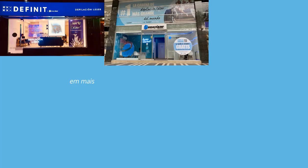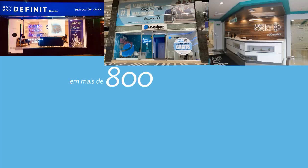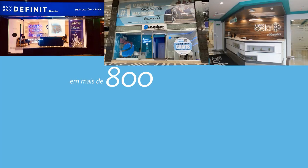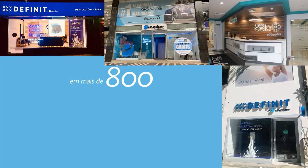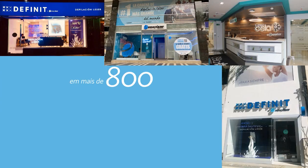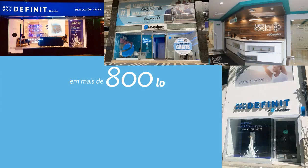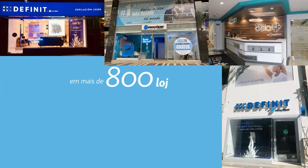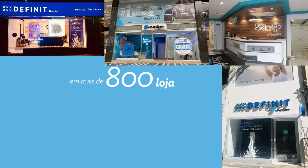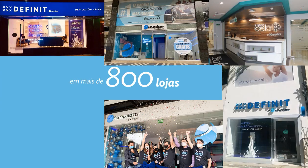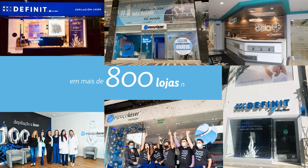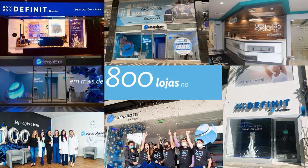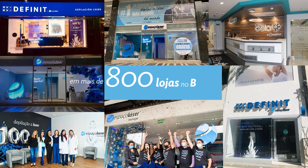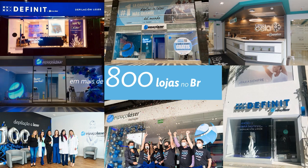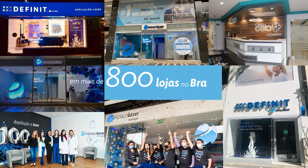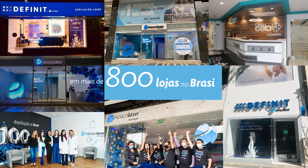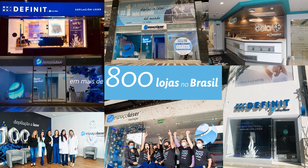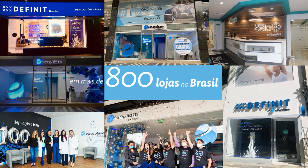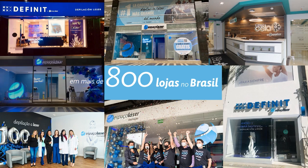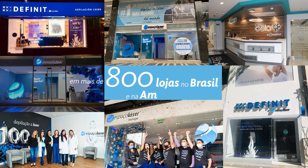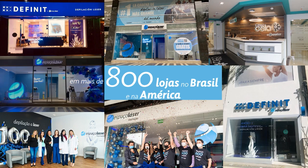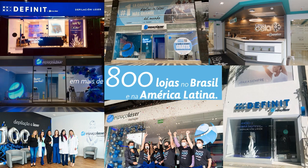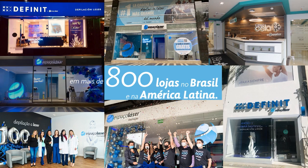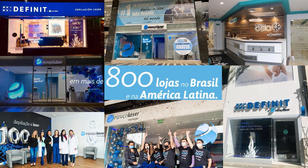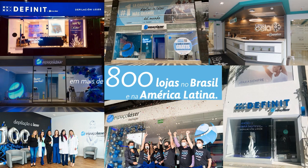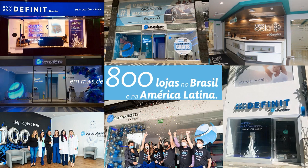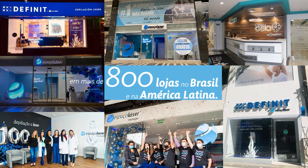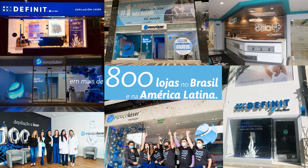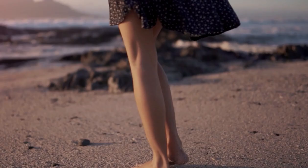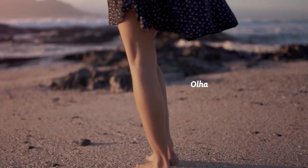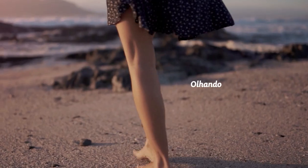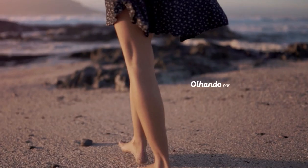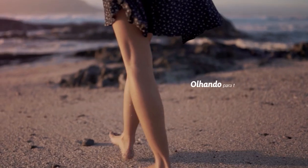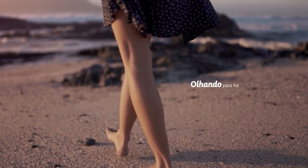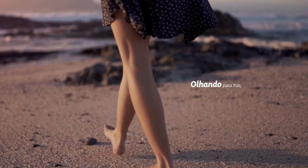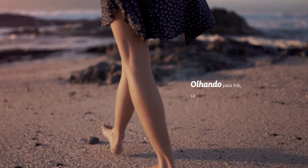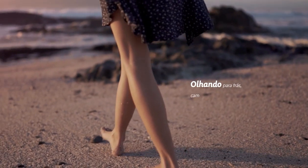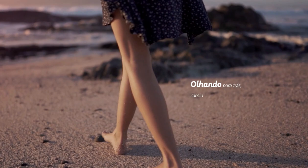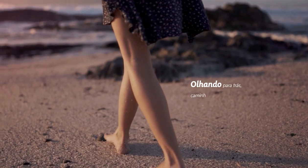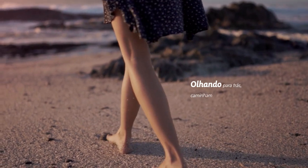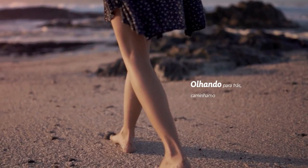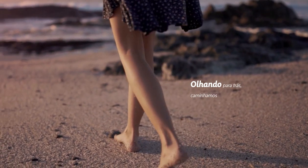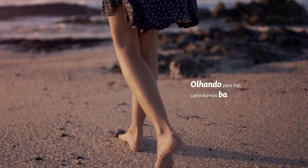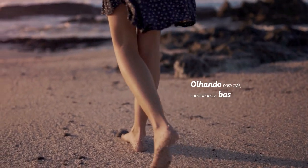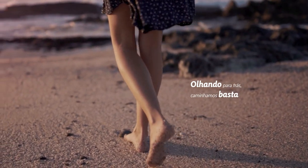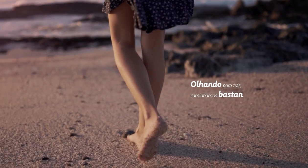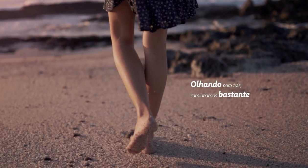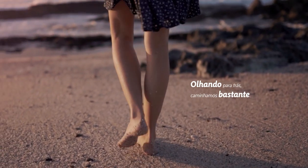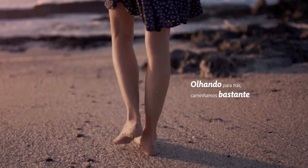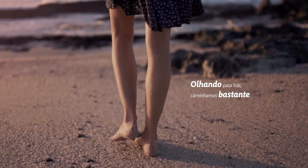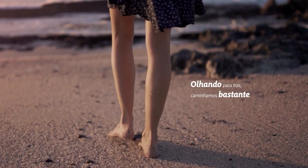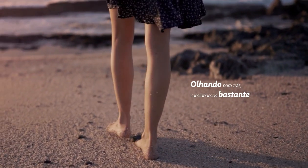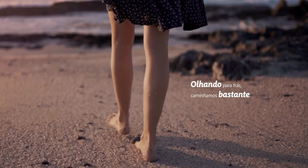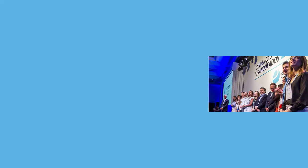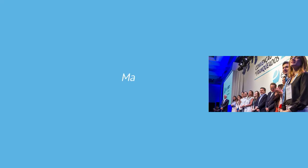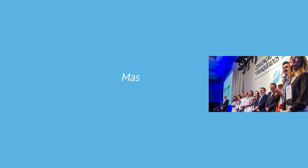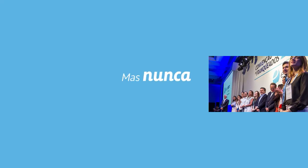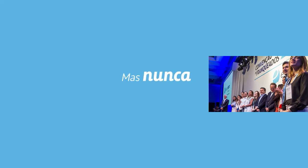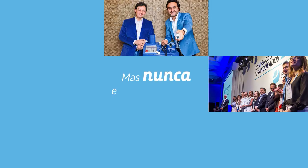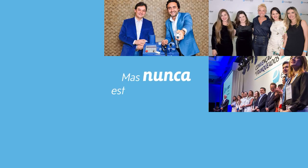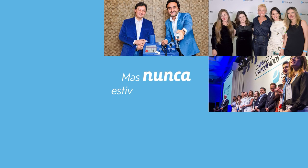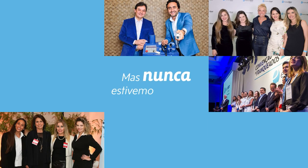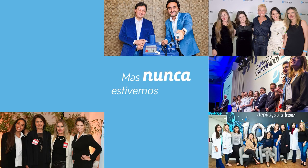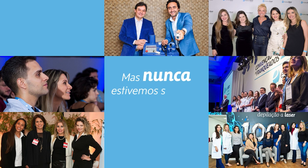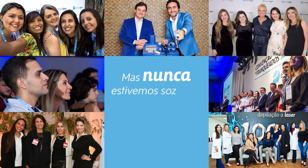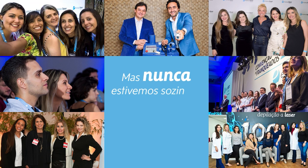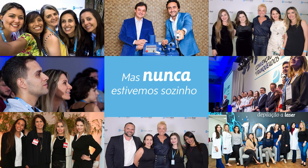de procedimentos no Brasil e na América Latina olhando para trás caminhamos bastante mas